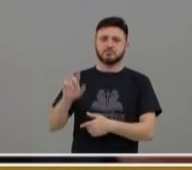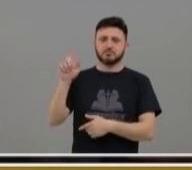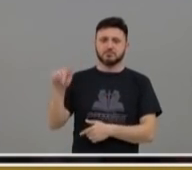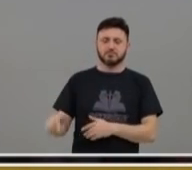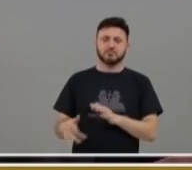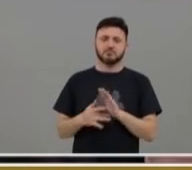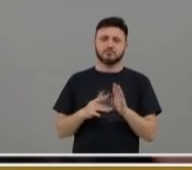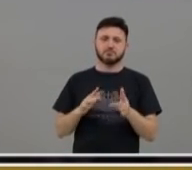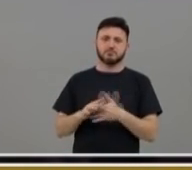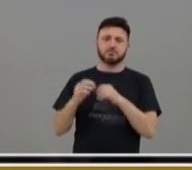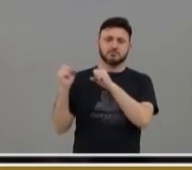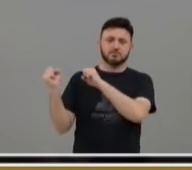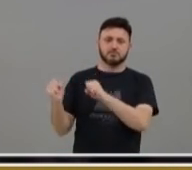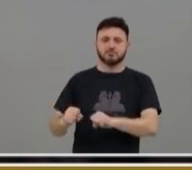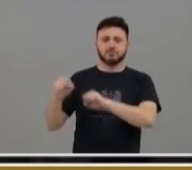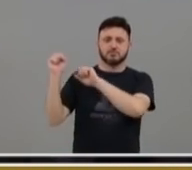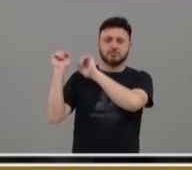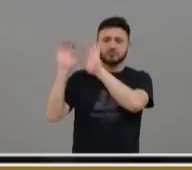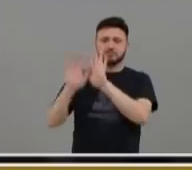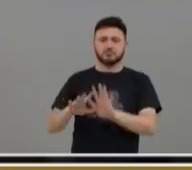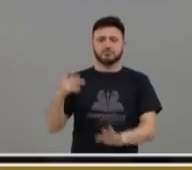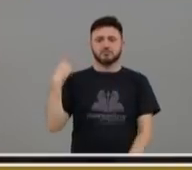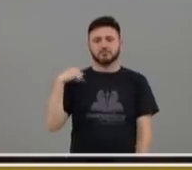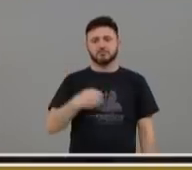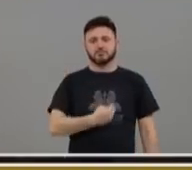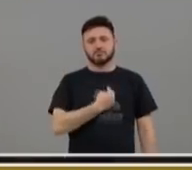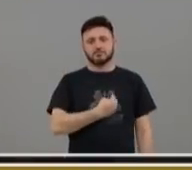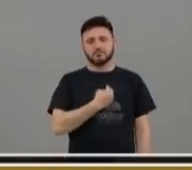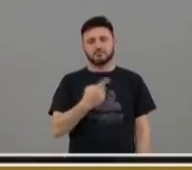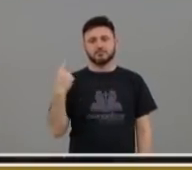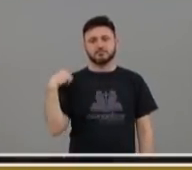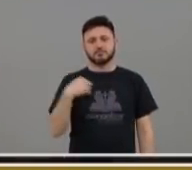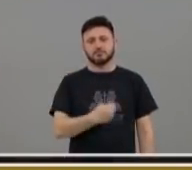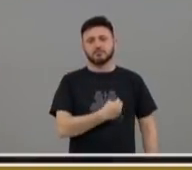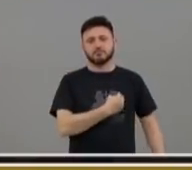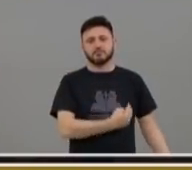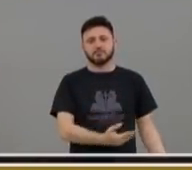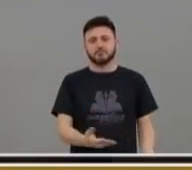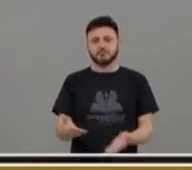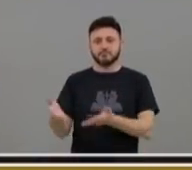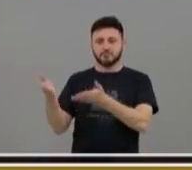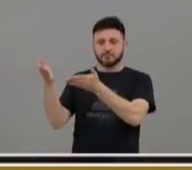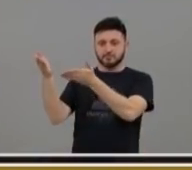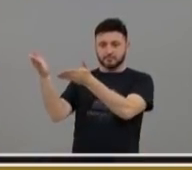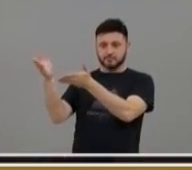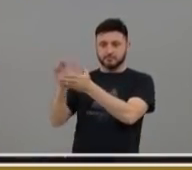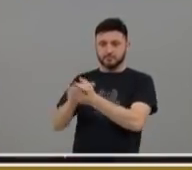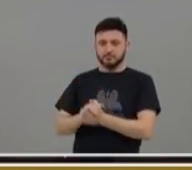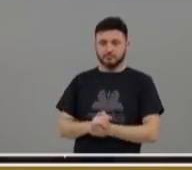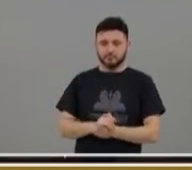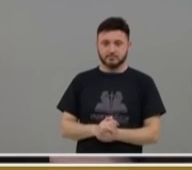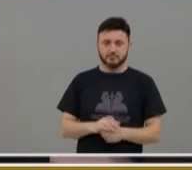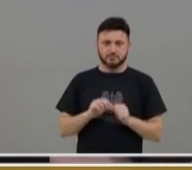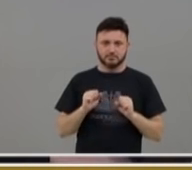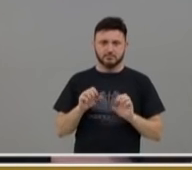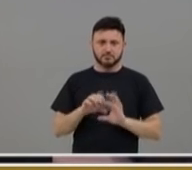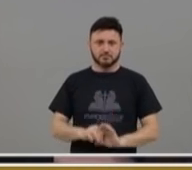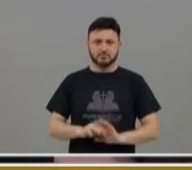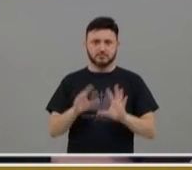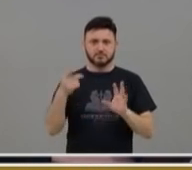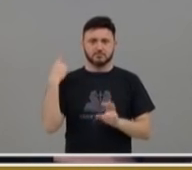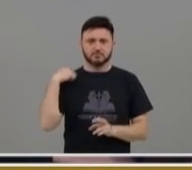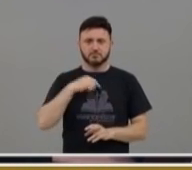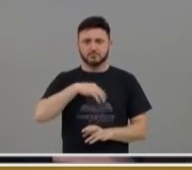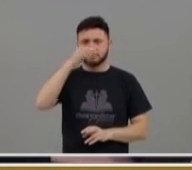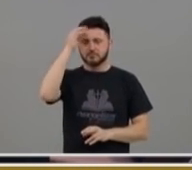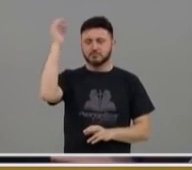a graça é restabelecida. Ofereça, ofereça-se por inteiro. E deixa o Espírito Santo de